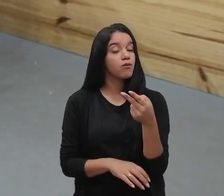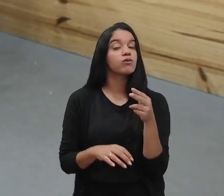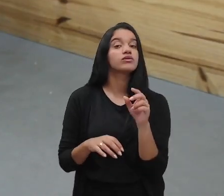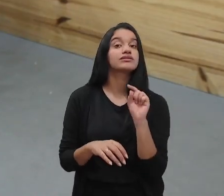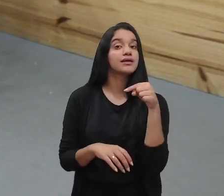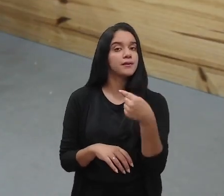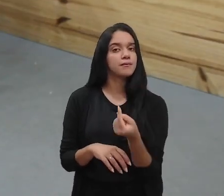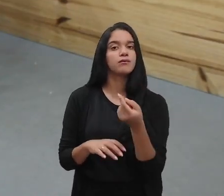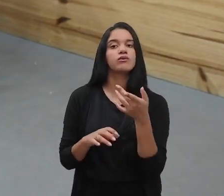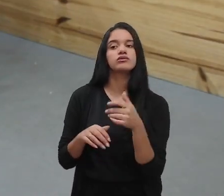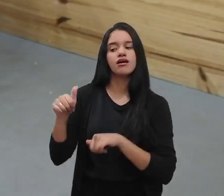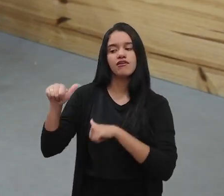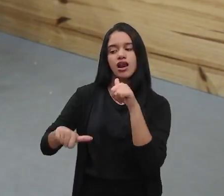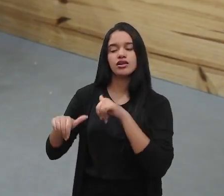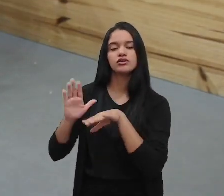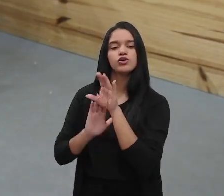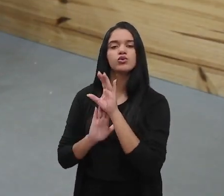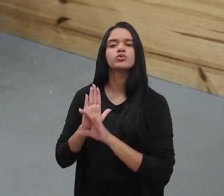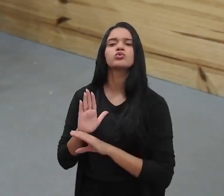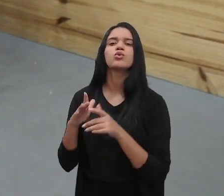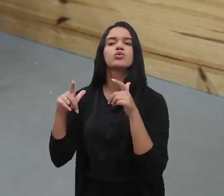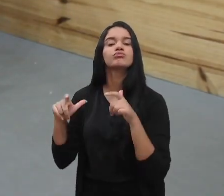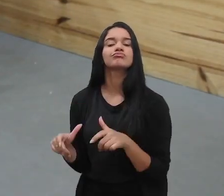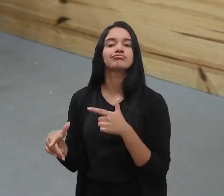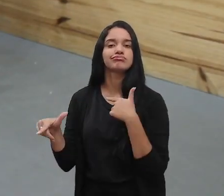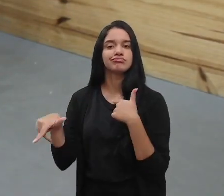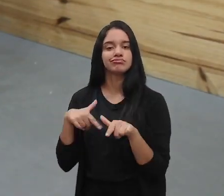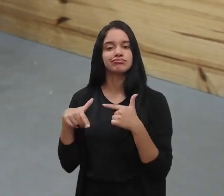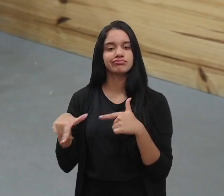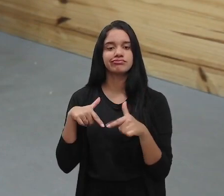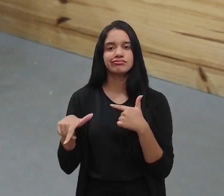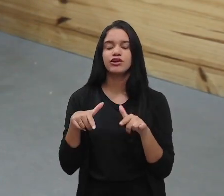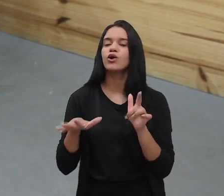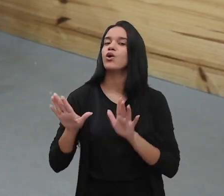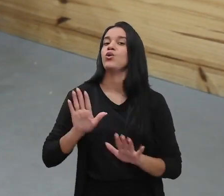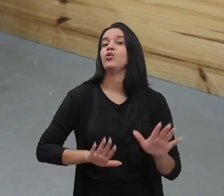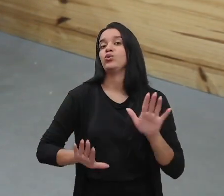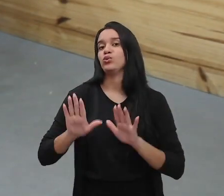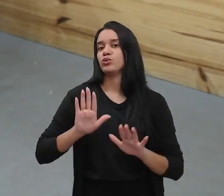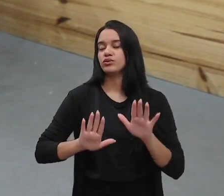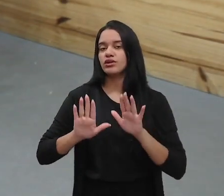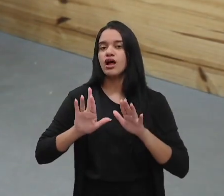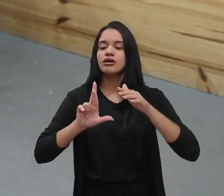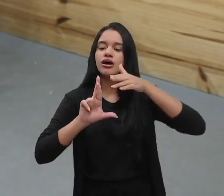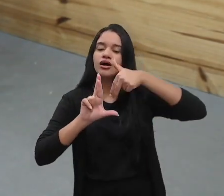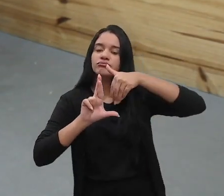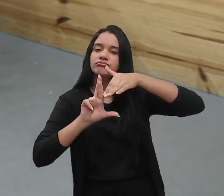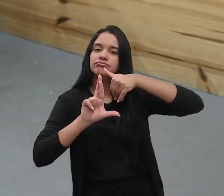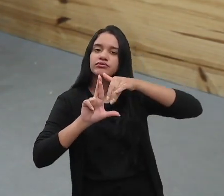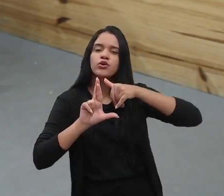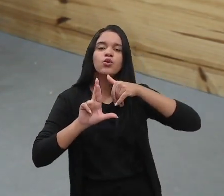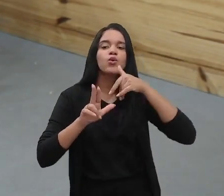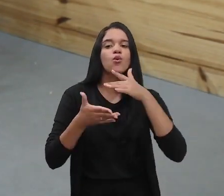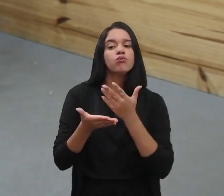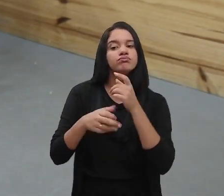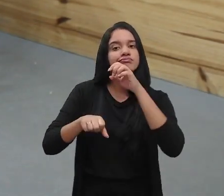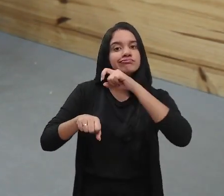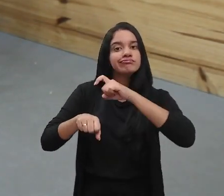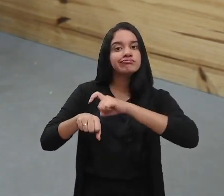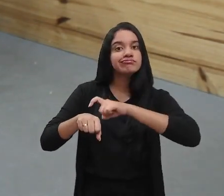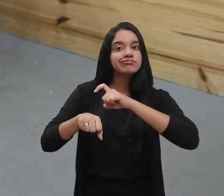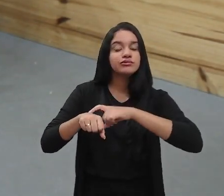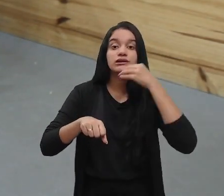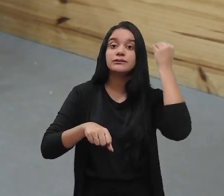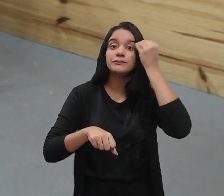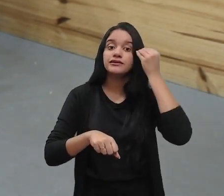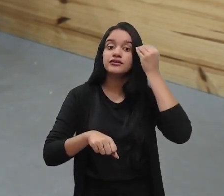onde ele trabalhou, quanto foi que trabalhou. E que é outra coisa que a gente também tem que ter cuidado como recrutadores é o tempo de experiência, viu, gente? Não se pode